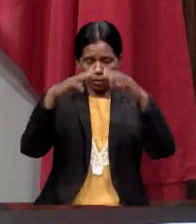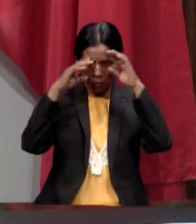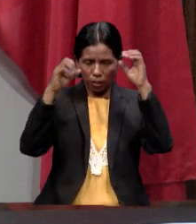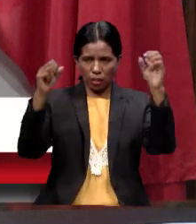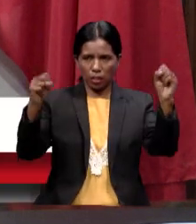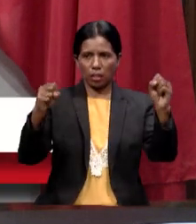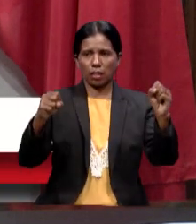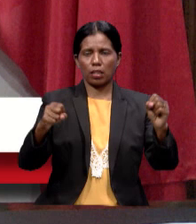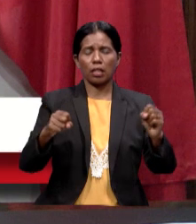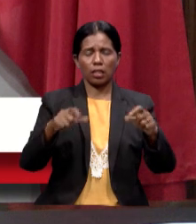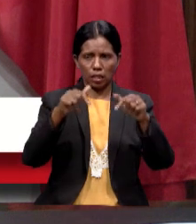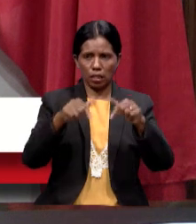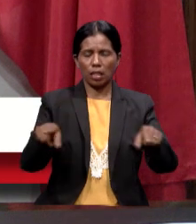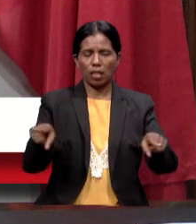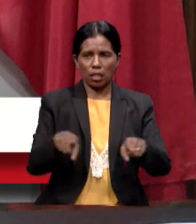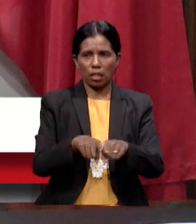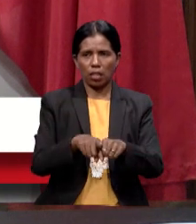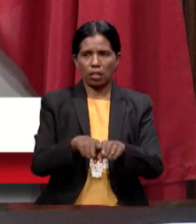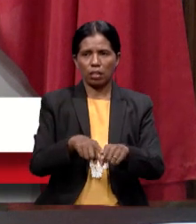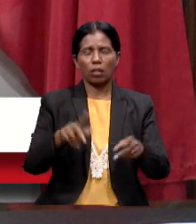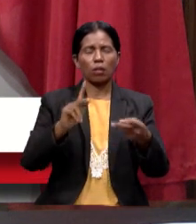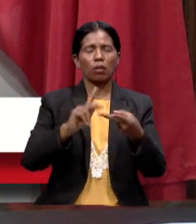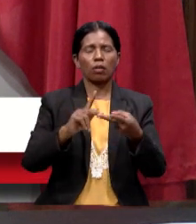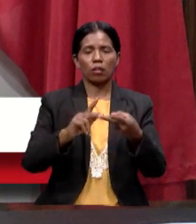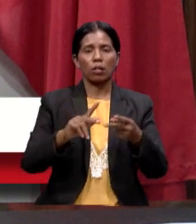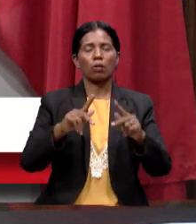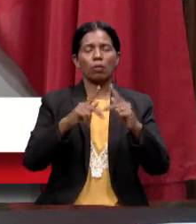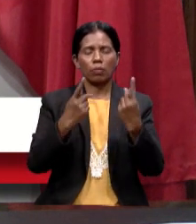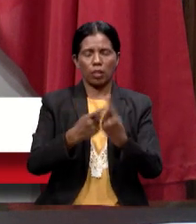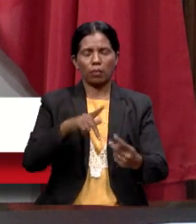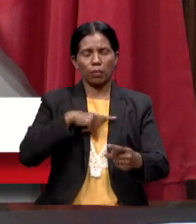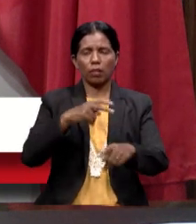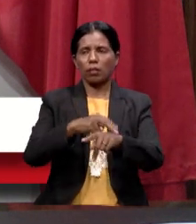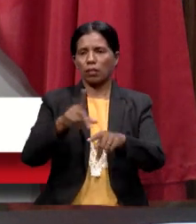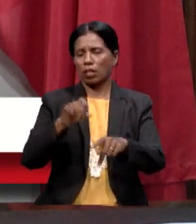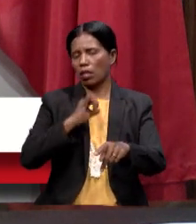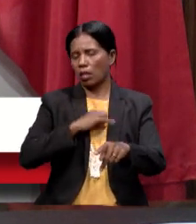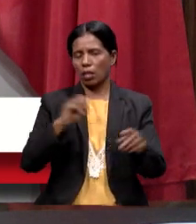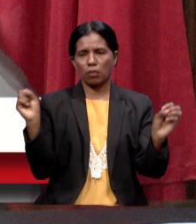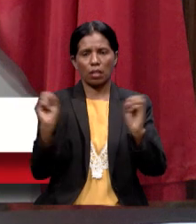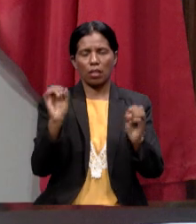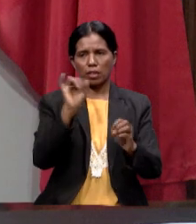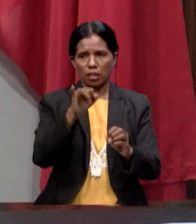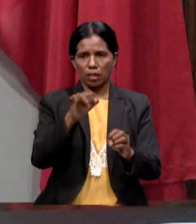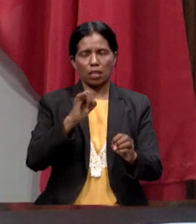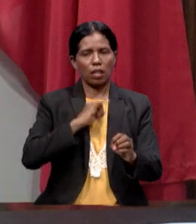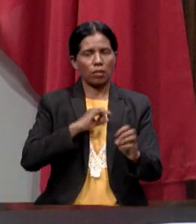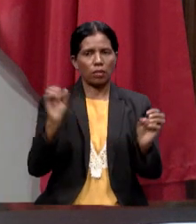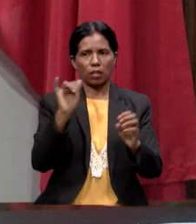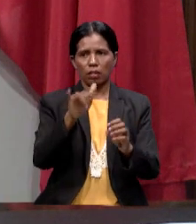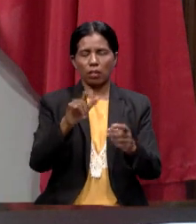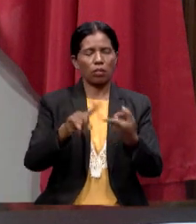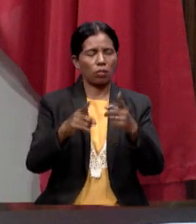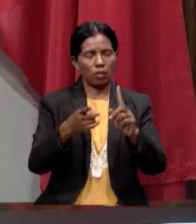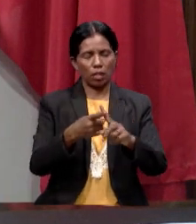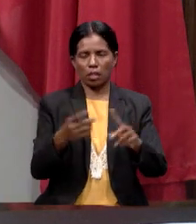do Timor-Leste, e hanessa no setor privado nacional ida, hau la concorda. Hau atene kata hau la concorda e hau ne colega se